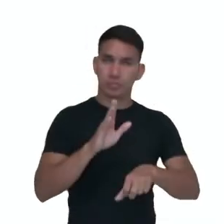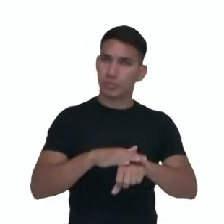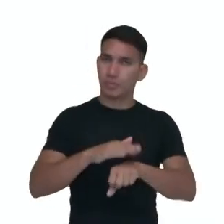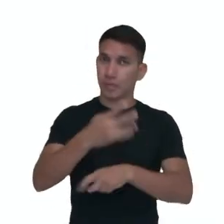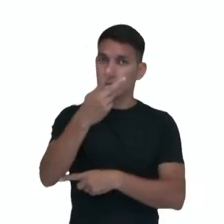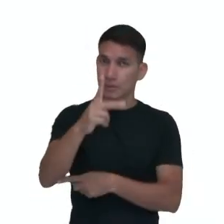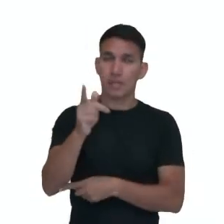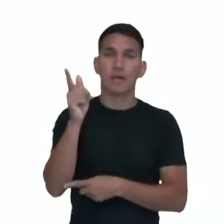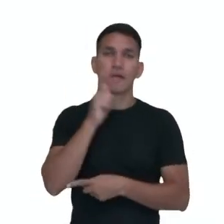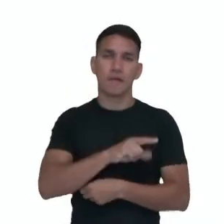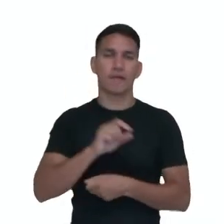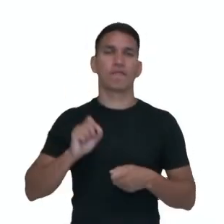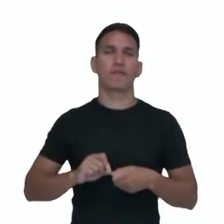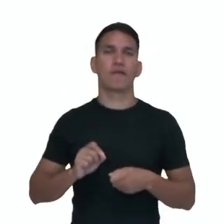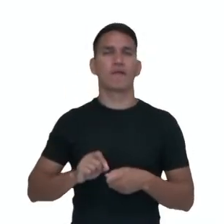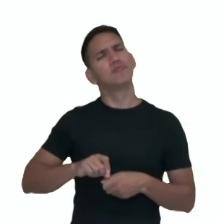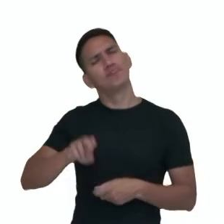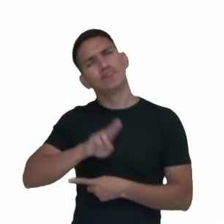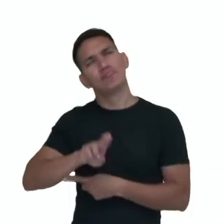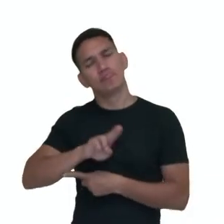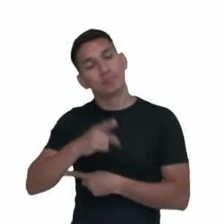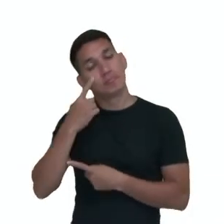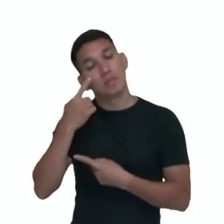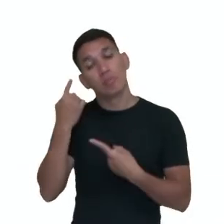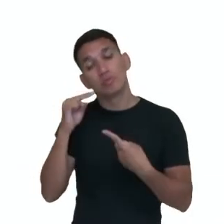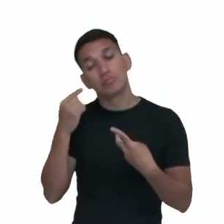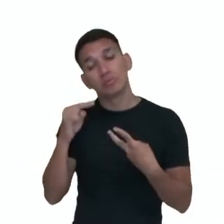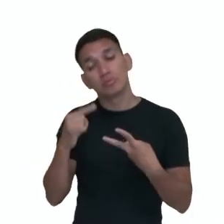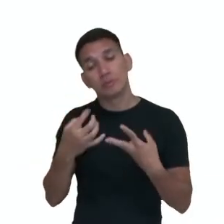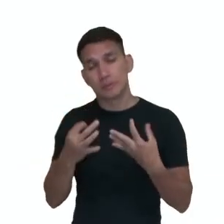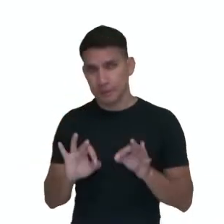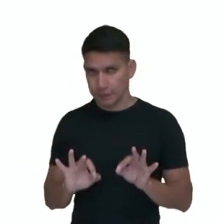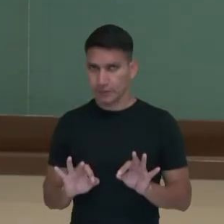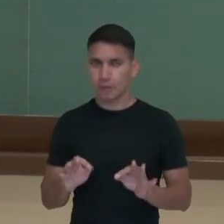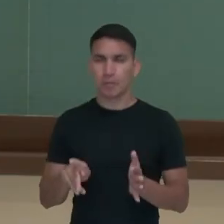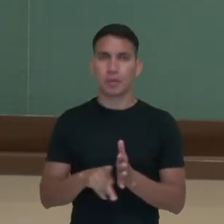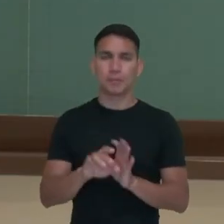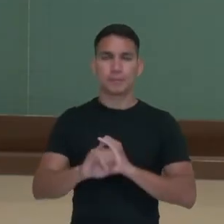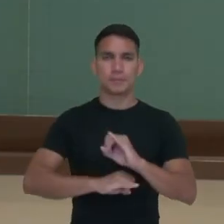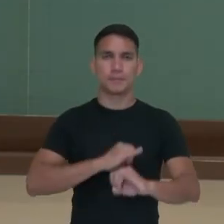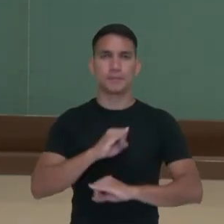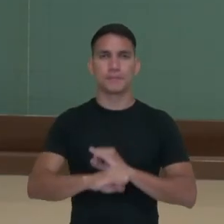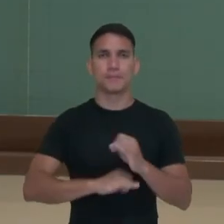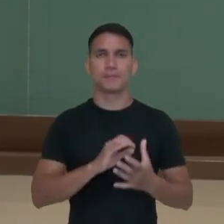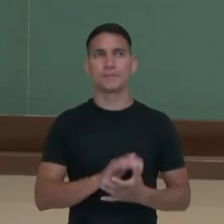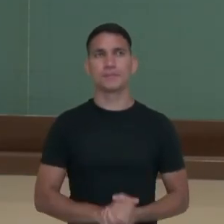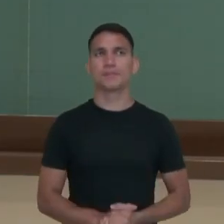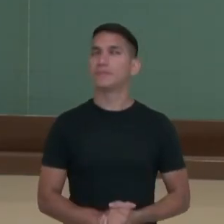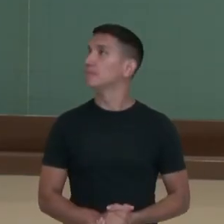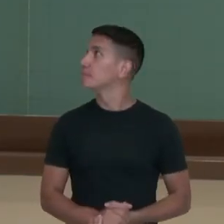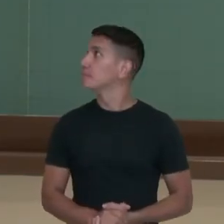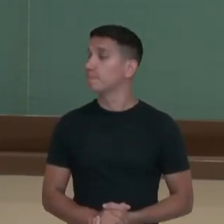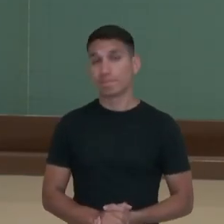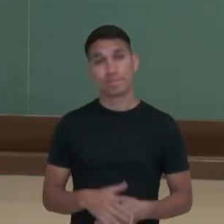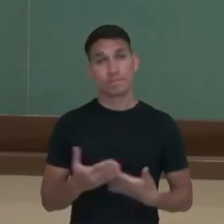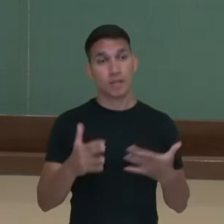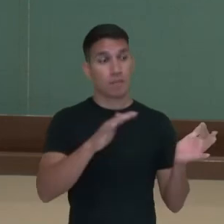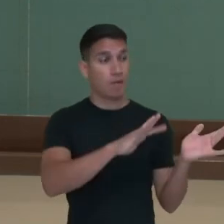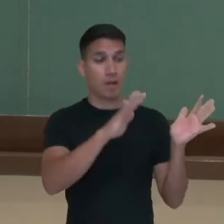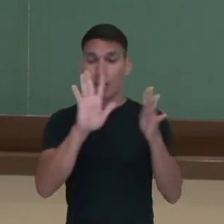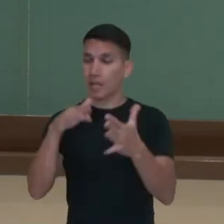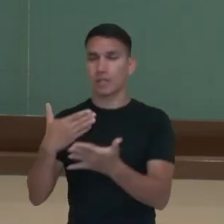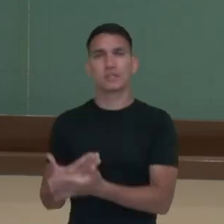possa estar utilizando e conferindo os seus cálculos na internet. O que estudamos nessa